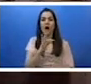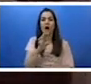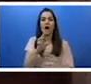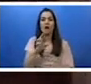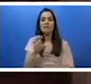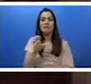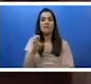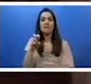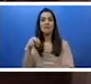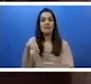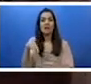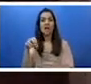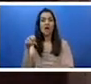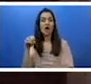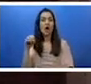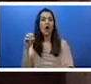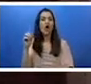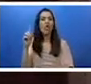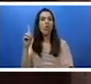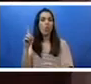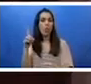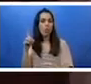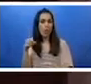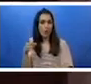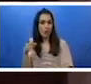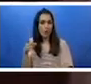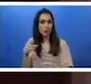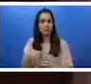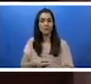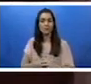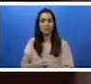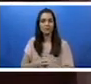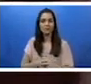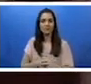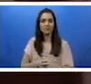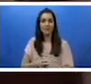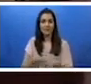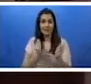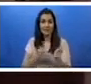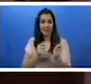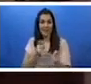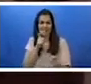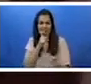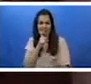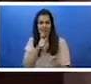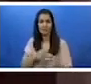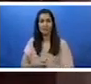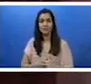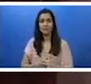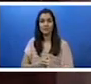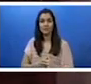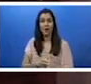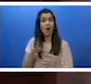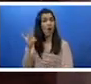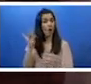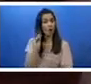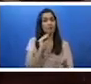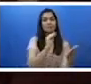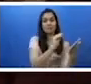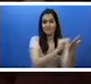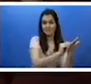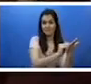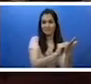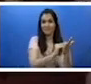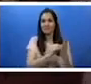Facinho. Começa com T, olha lá, termina com O. Trenó. Então vai colar aqui e